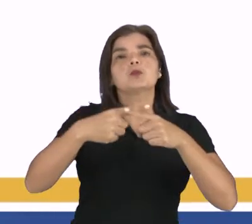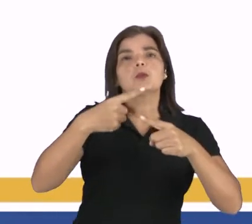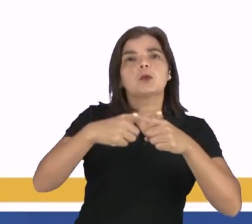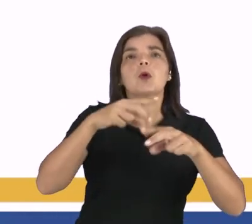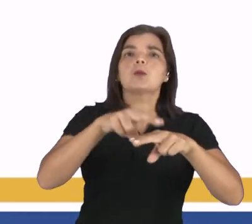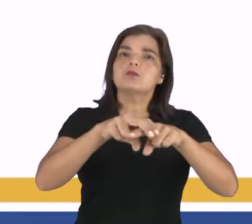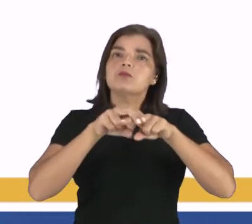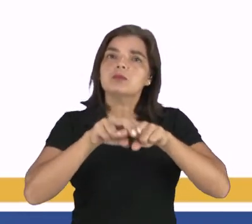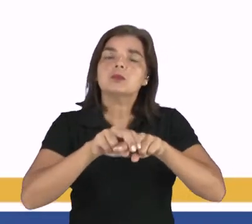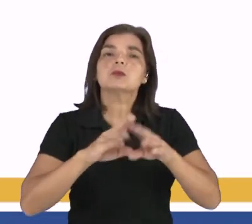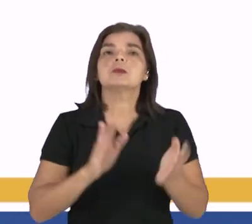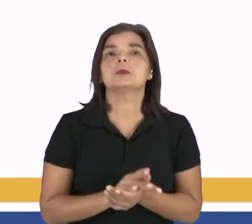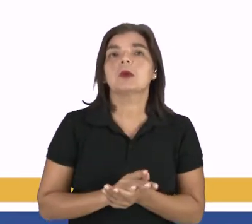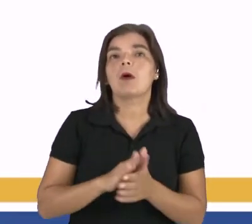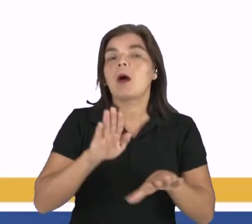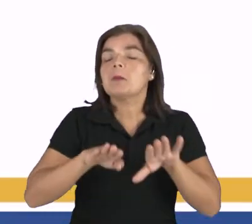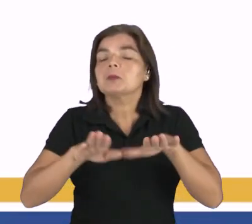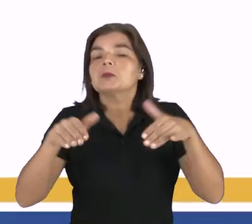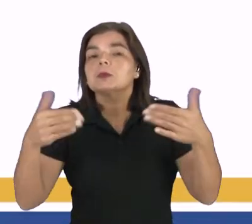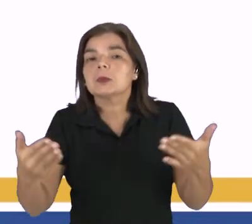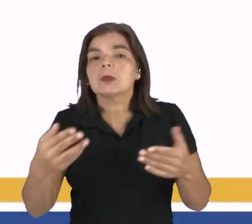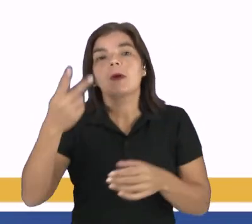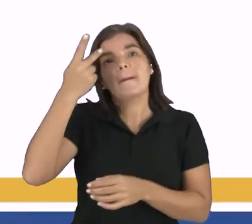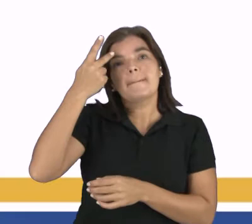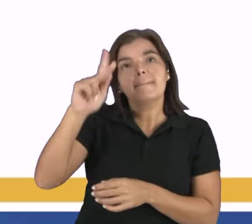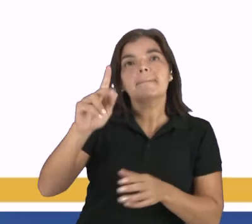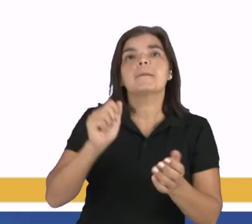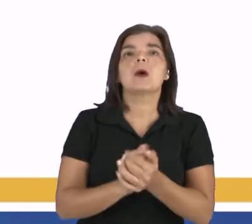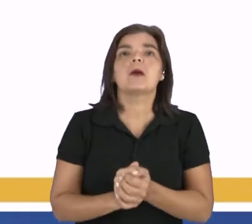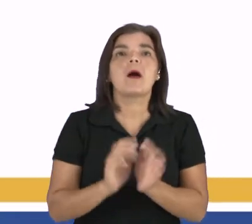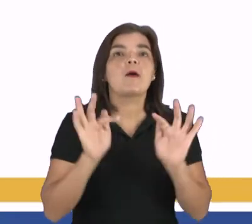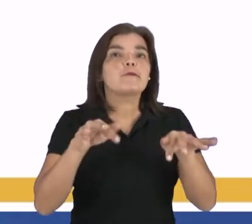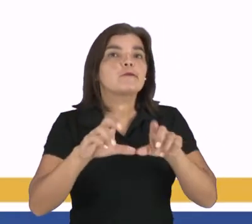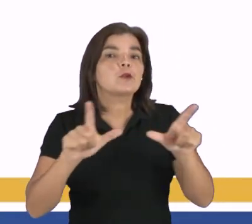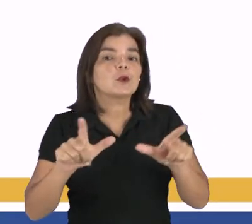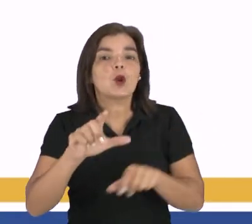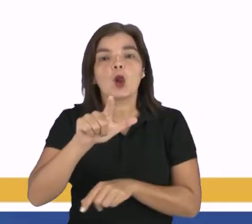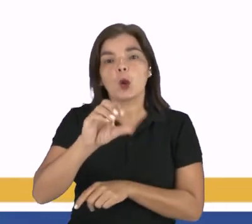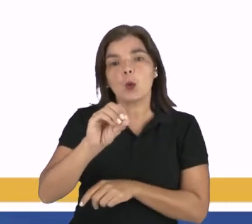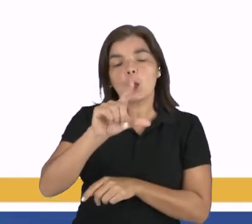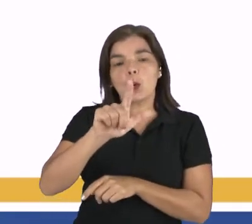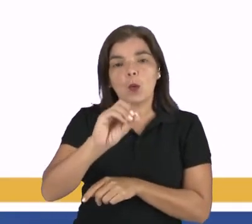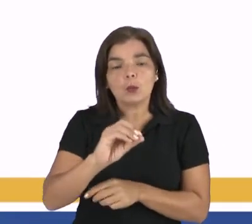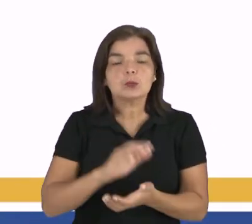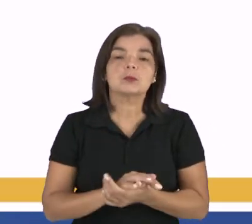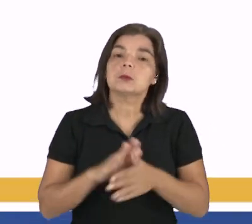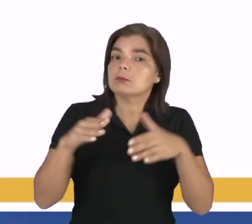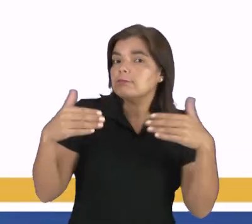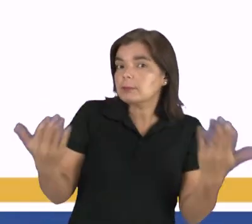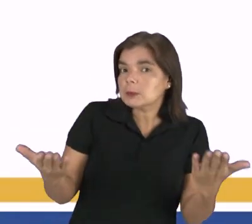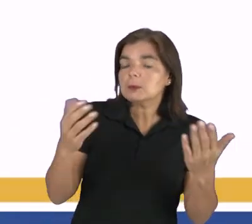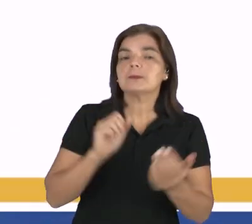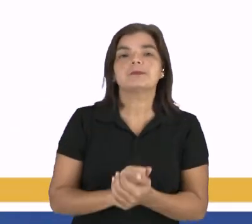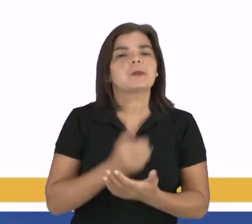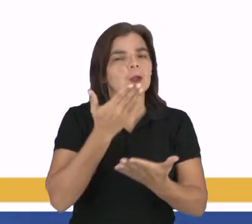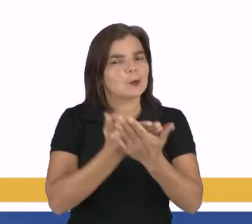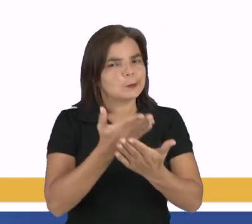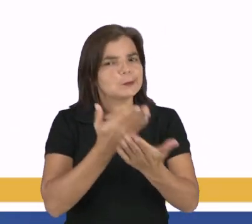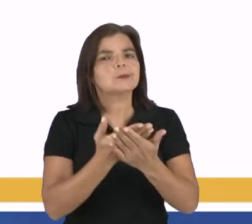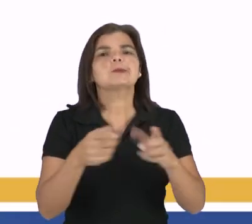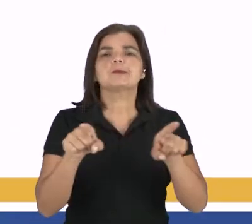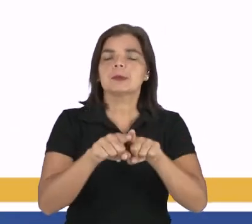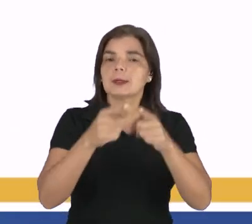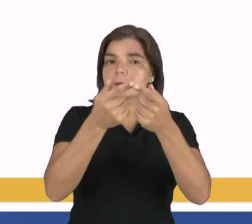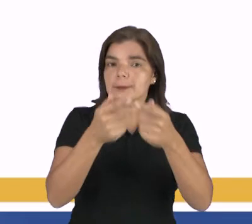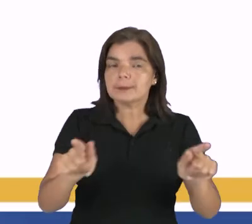isso, embora, apesar de, para, a fim de, logo, então, entre muitos outros. Então, estude essa parte aí